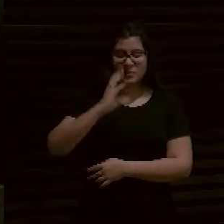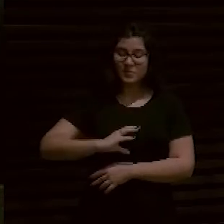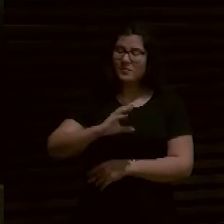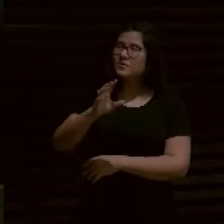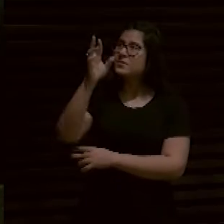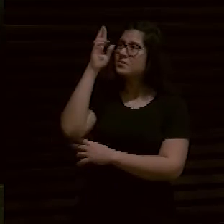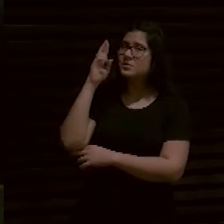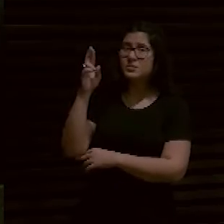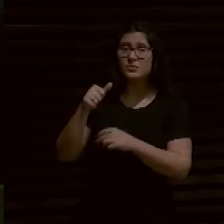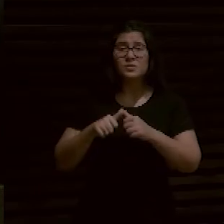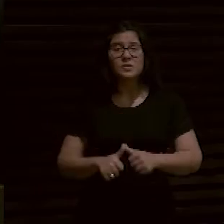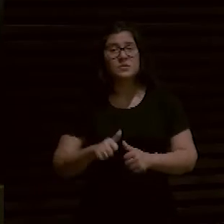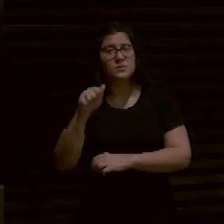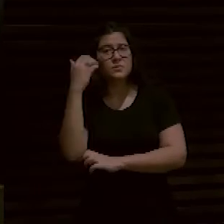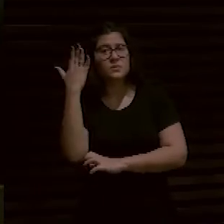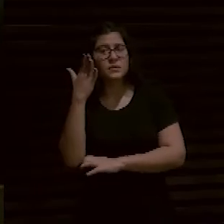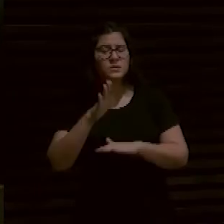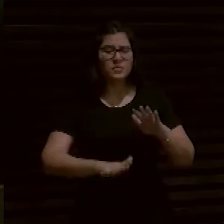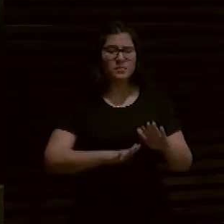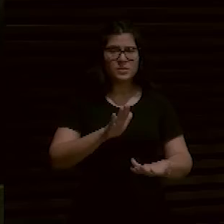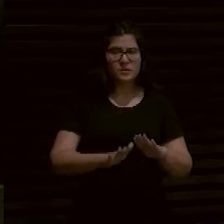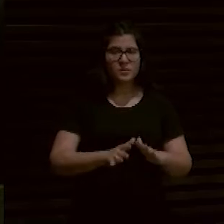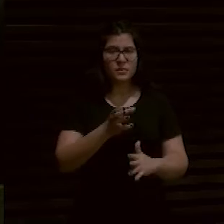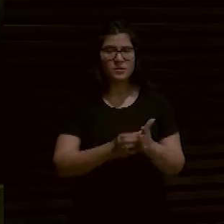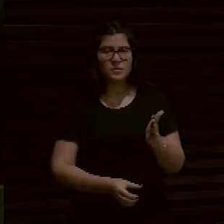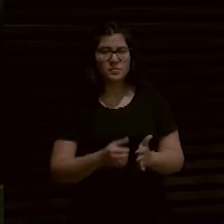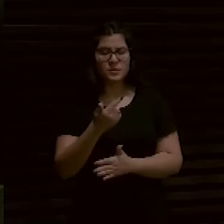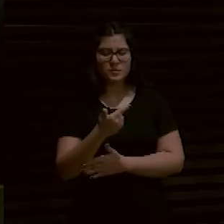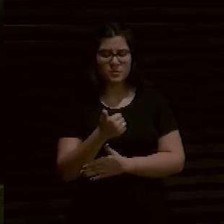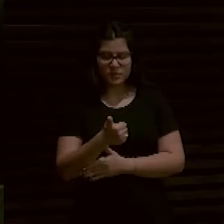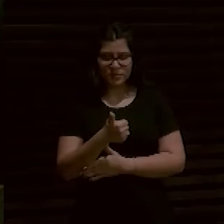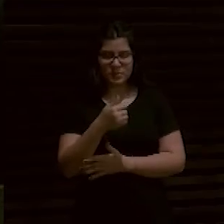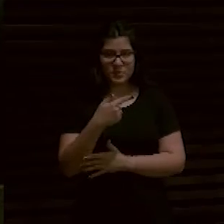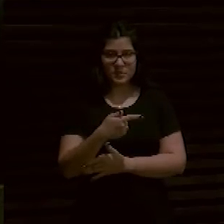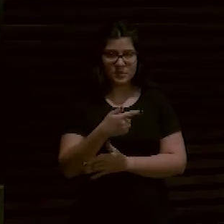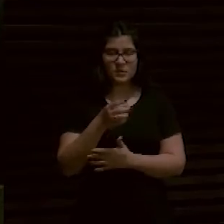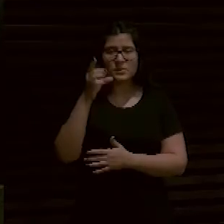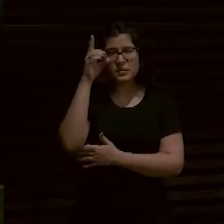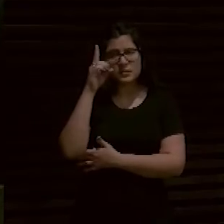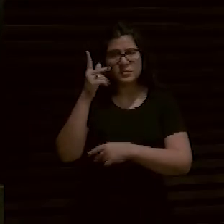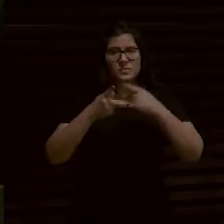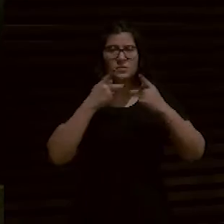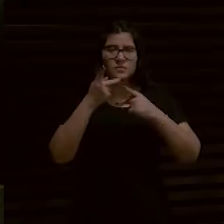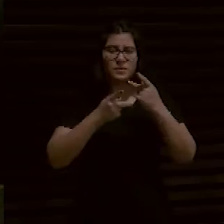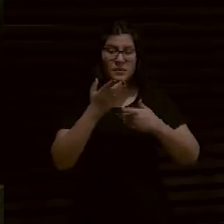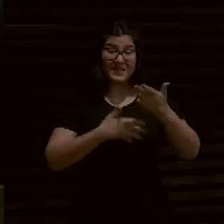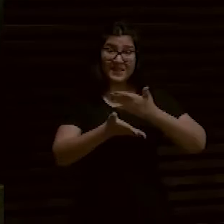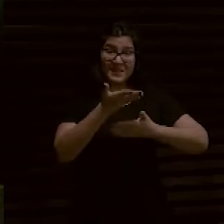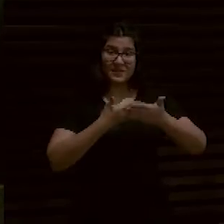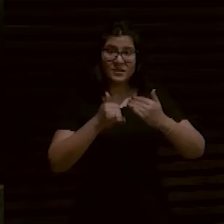isso acontece então ali no capítulo 17, em que Deus fala por meio